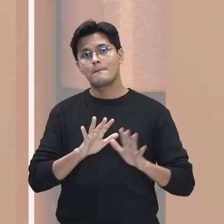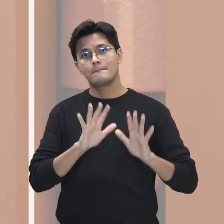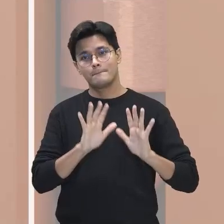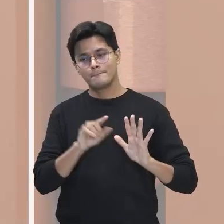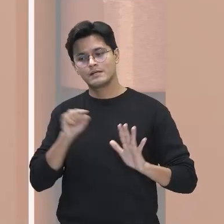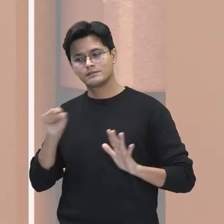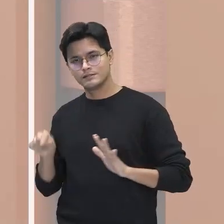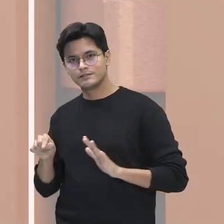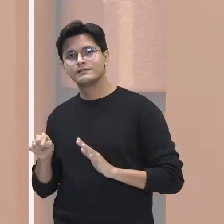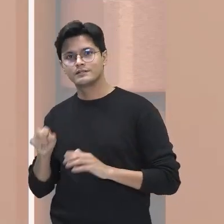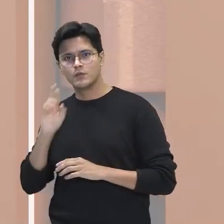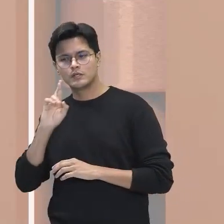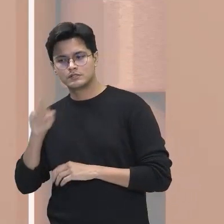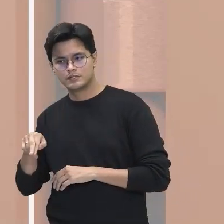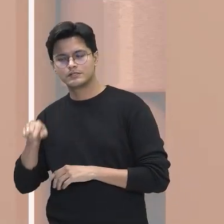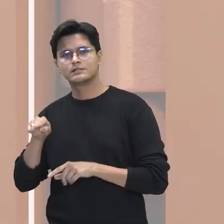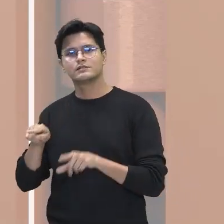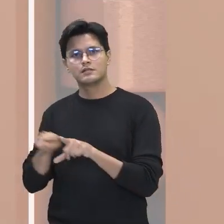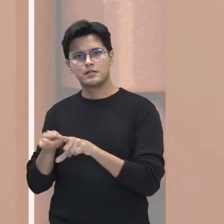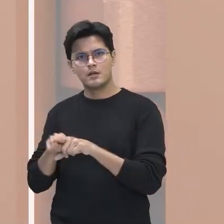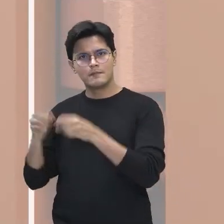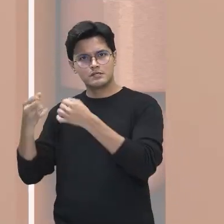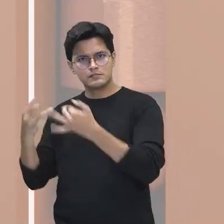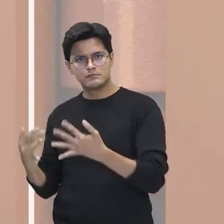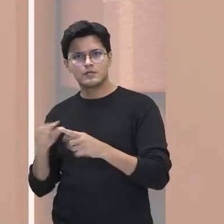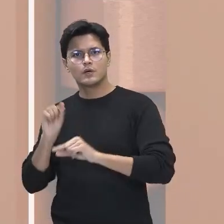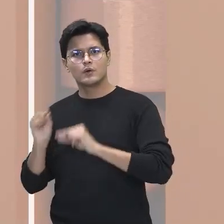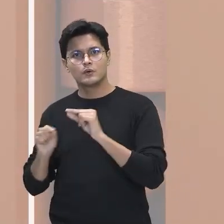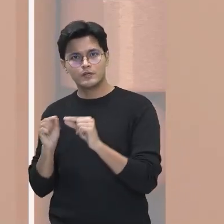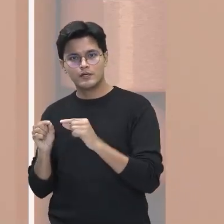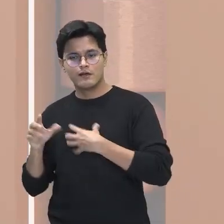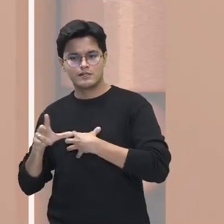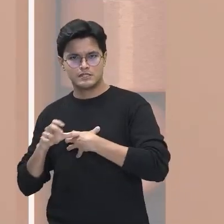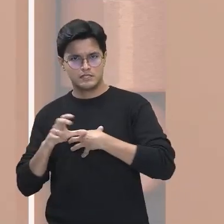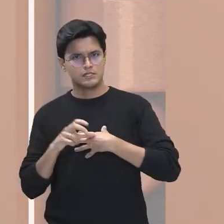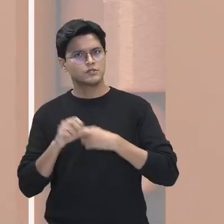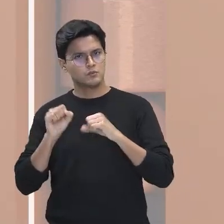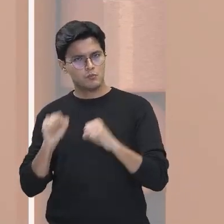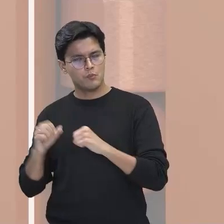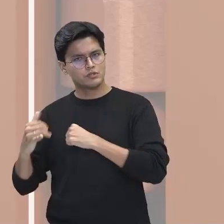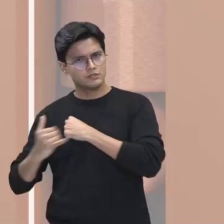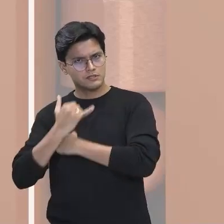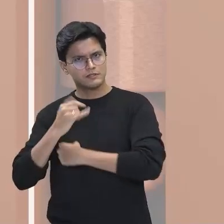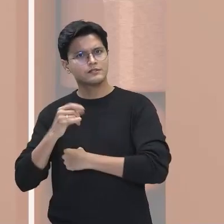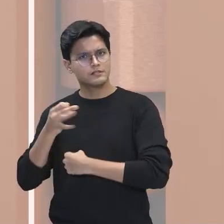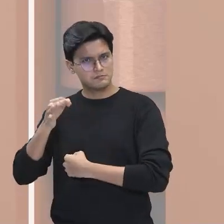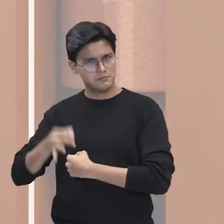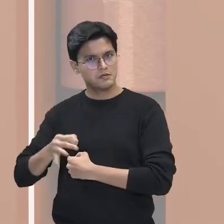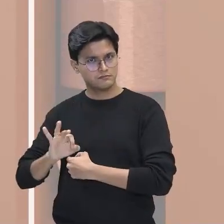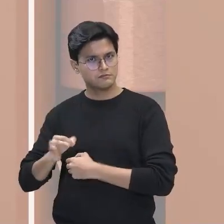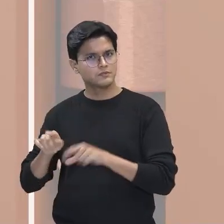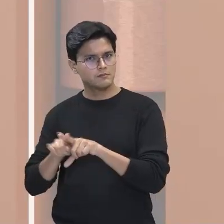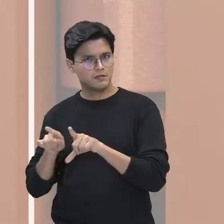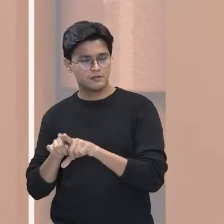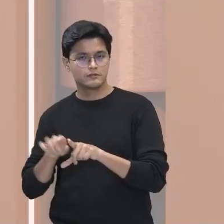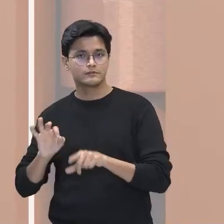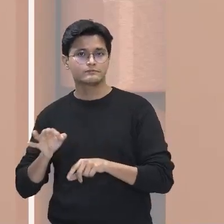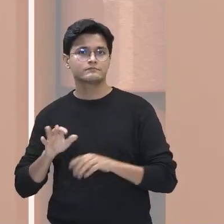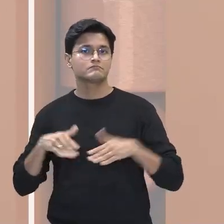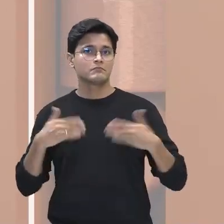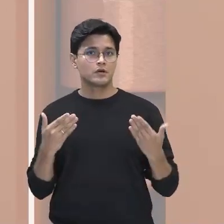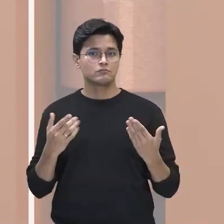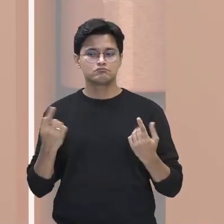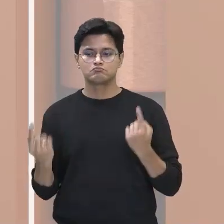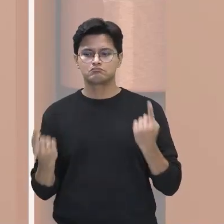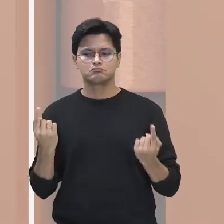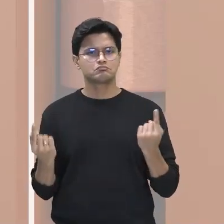se enganar através das nossas sensações, eles também não estão errados não. E aí? O que vai ser, né? Vamos ser